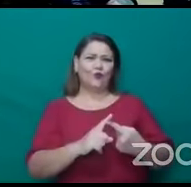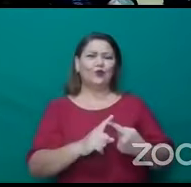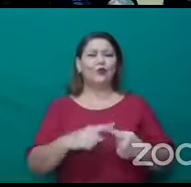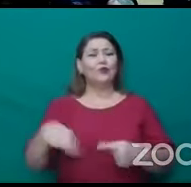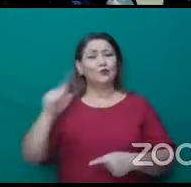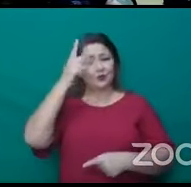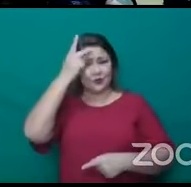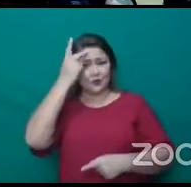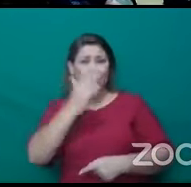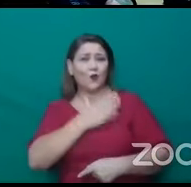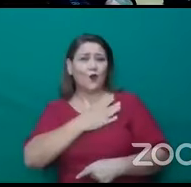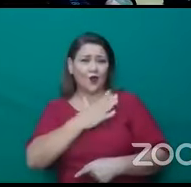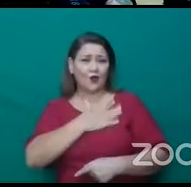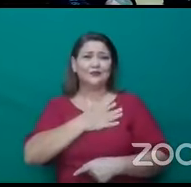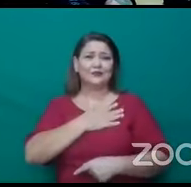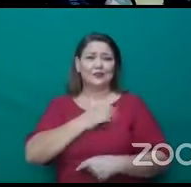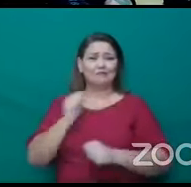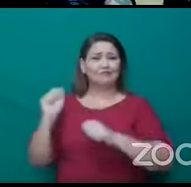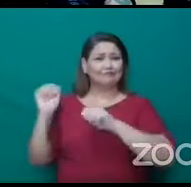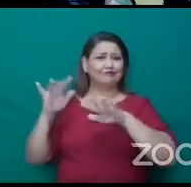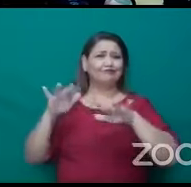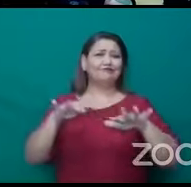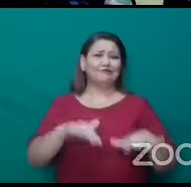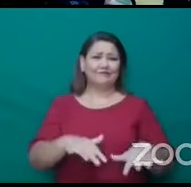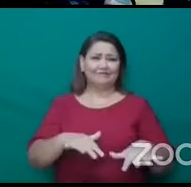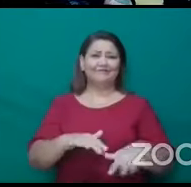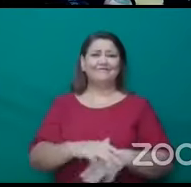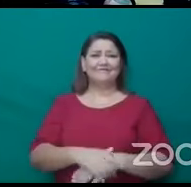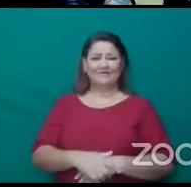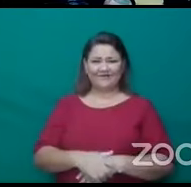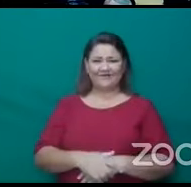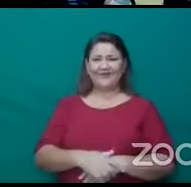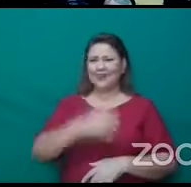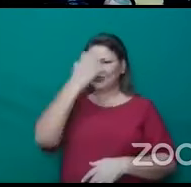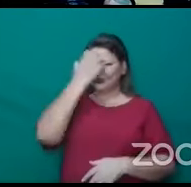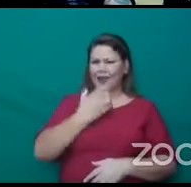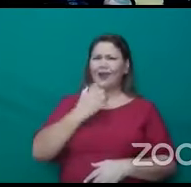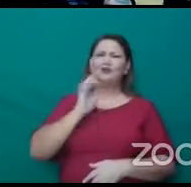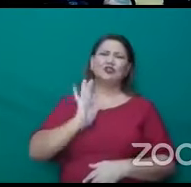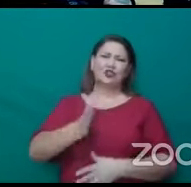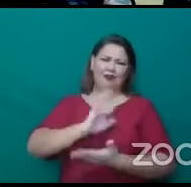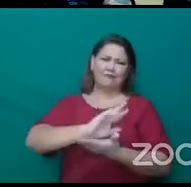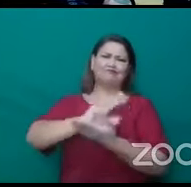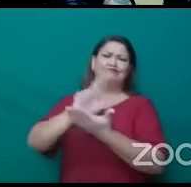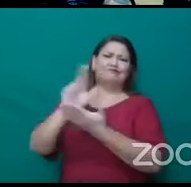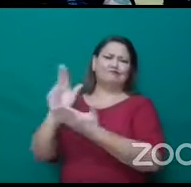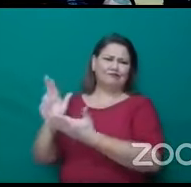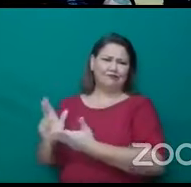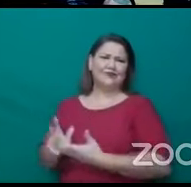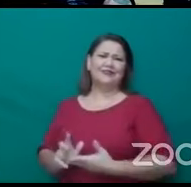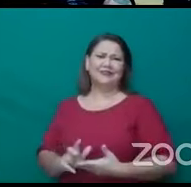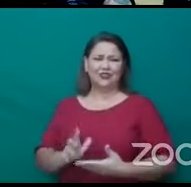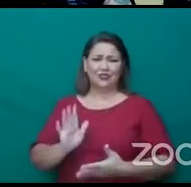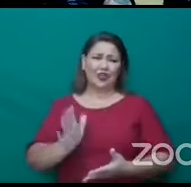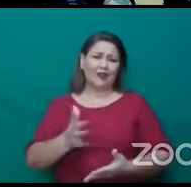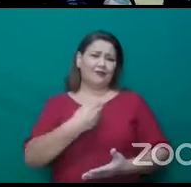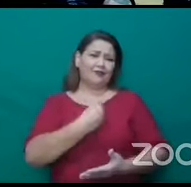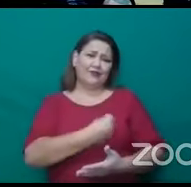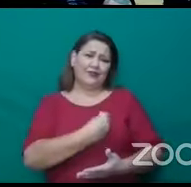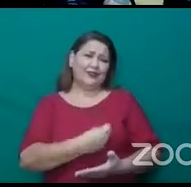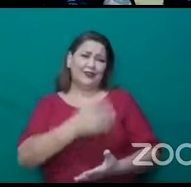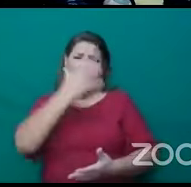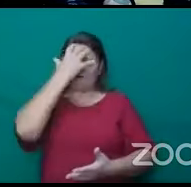também disso, sabe? É um É, público que sério já tem coisa ama isso também. demais. Sim. Sério Então, já foi chega a muito vida. legal.